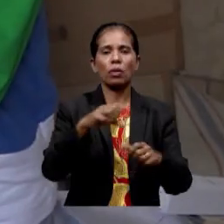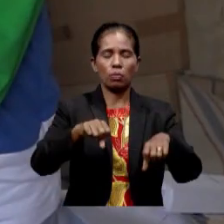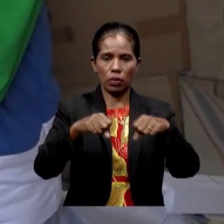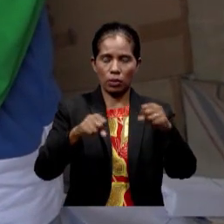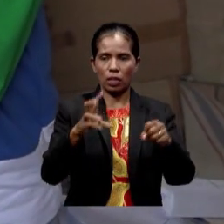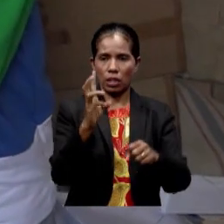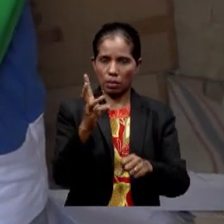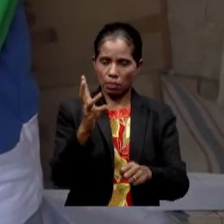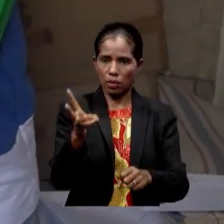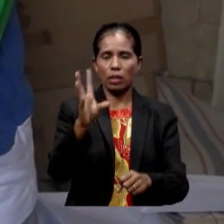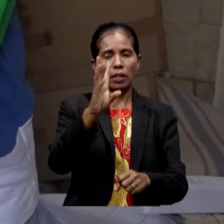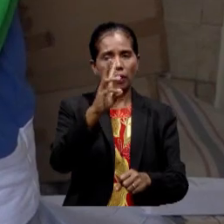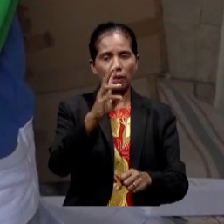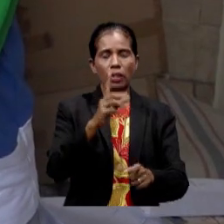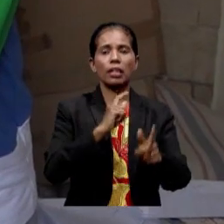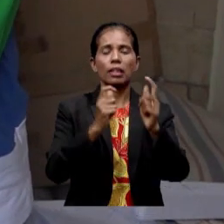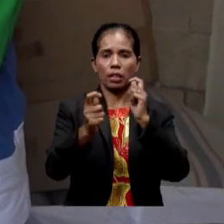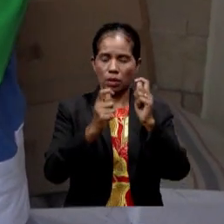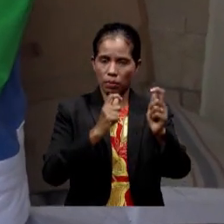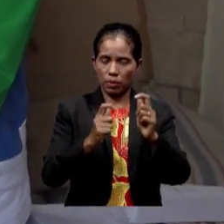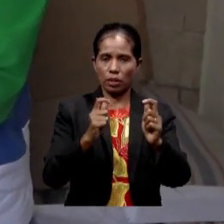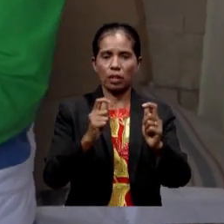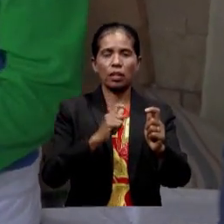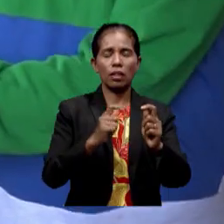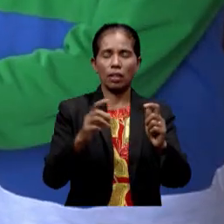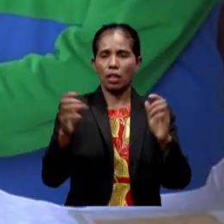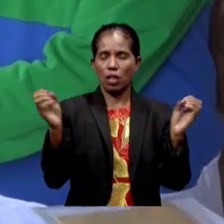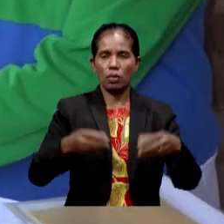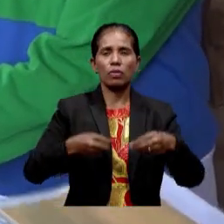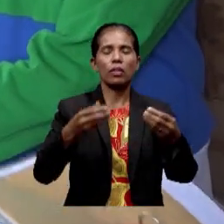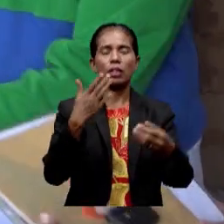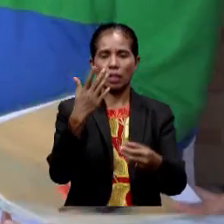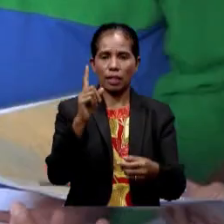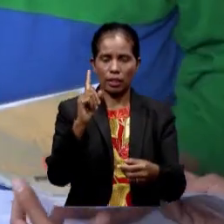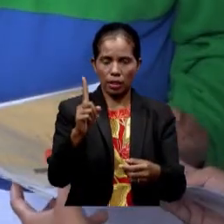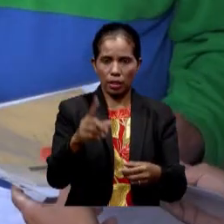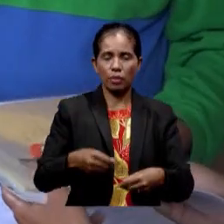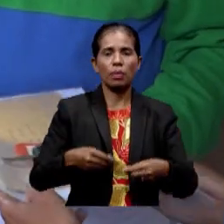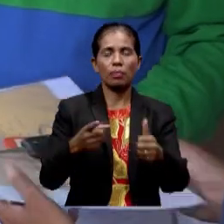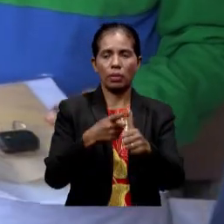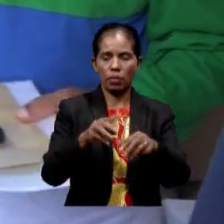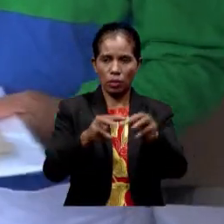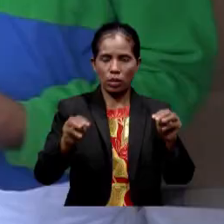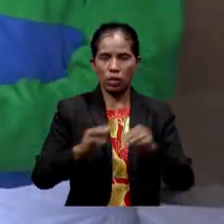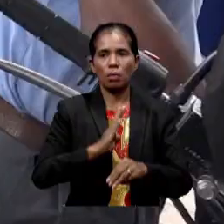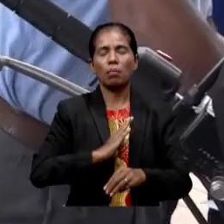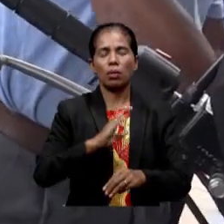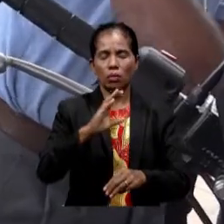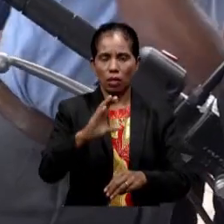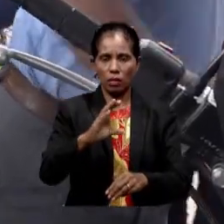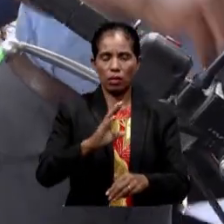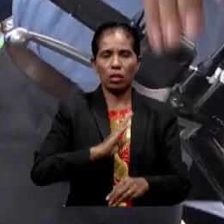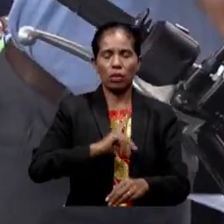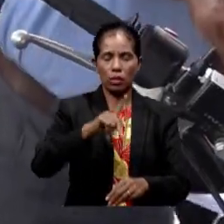Nulu Resinen. Transporte recne, la distribui dala ida, mas be bada huluk entrega para o município Bocau,